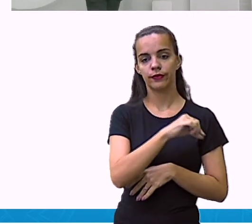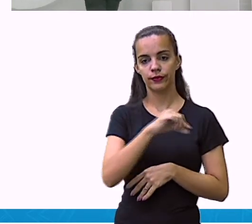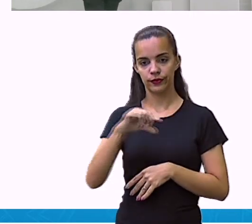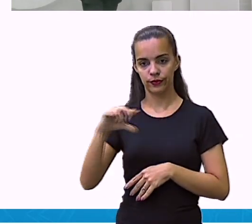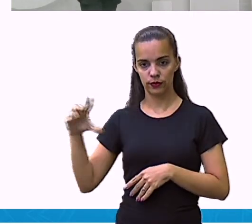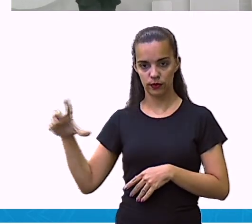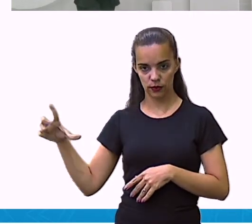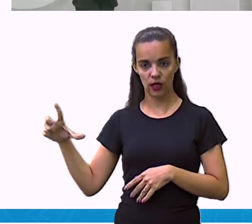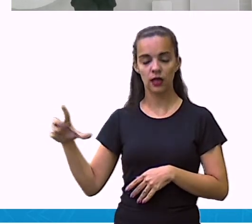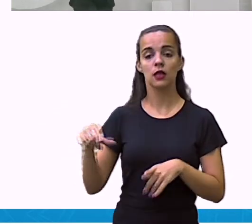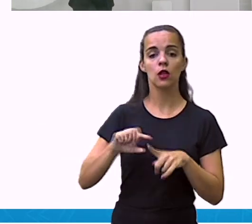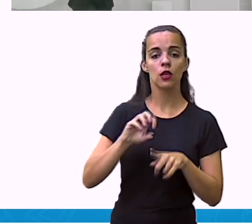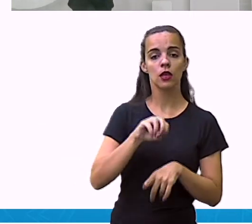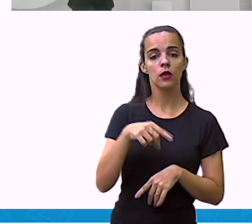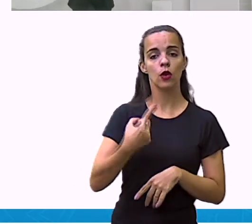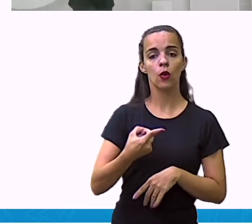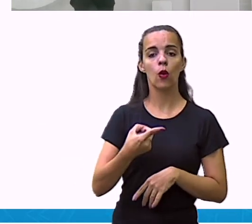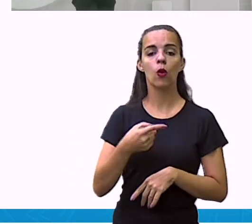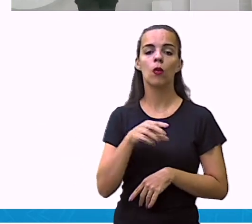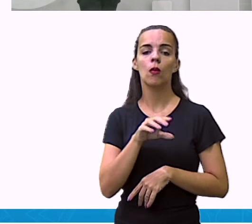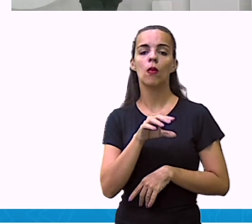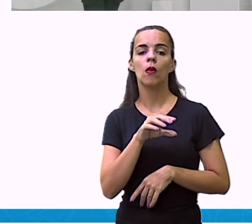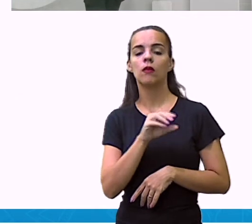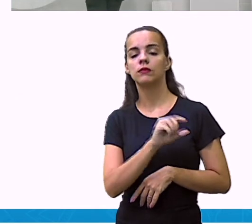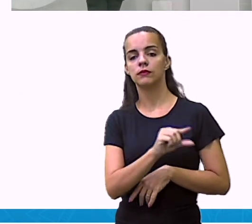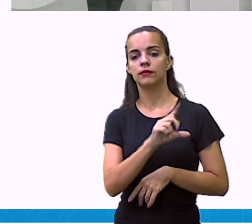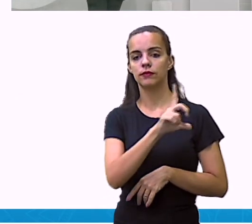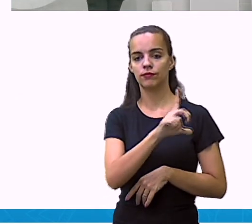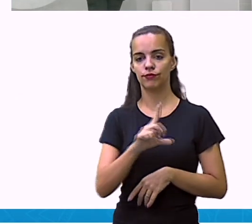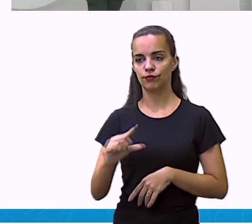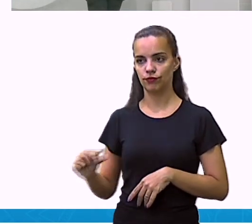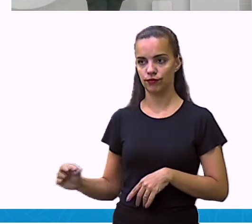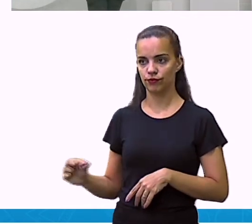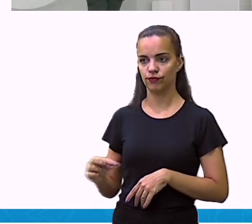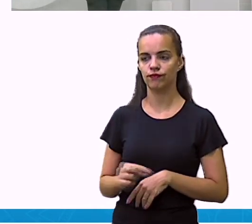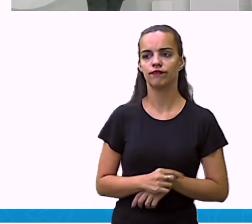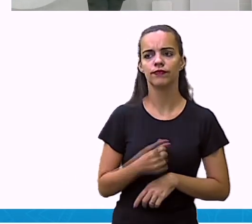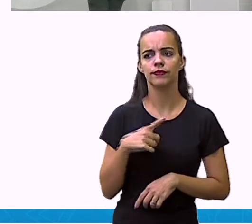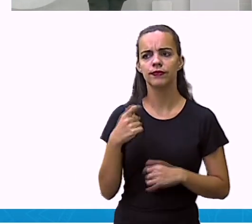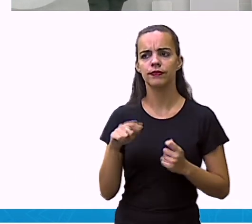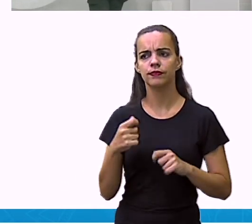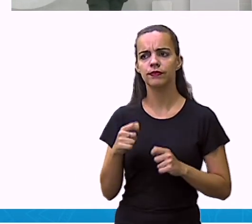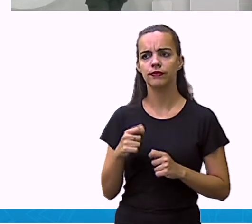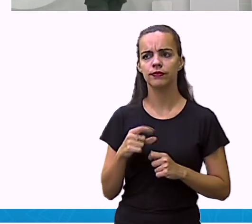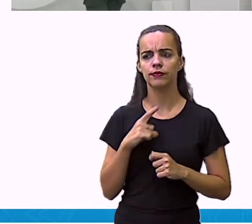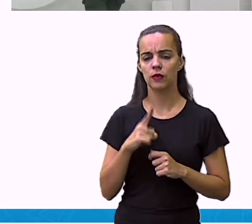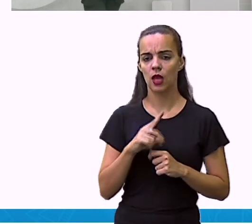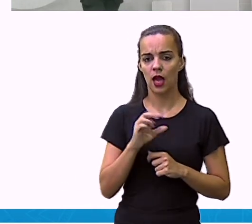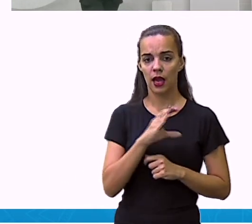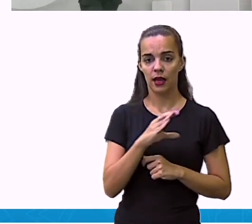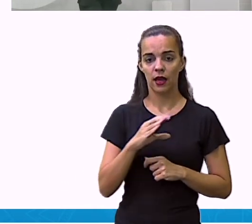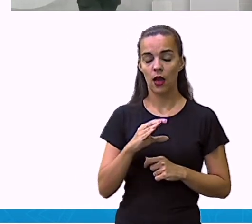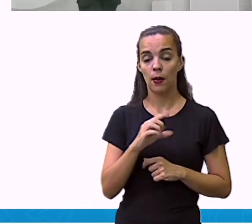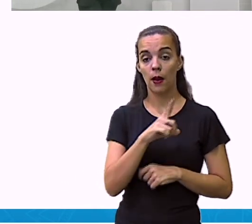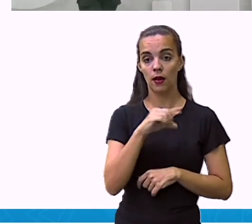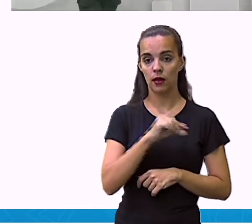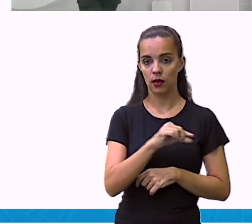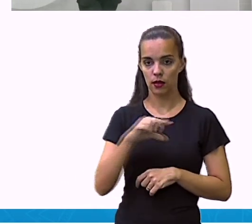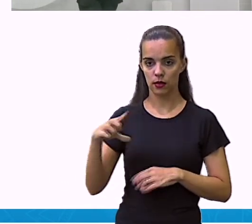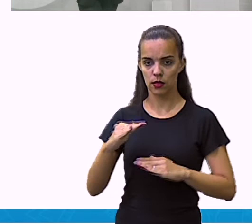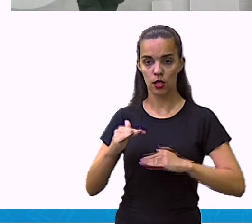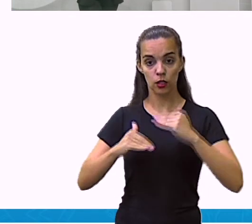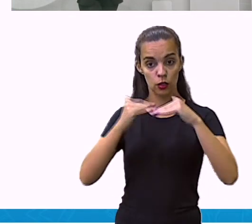decrescente? Vamos repetir para memorizar? A ordem crescente é aquela que